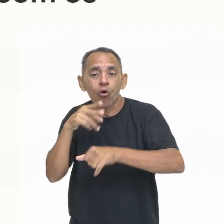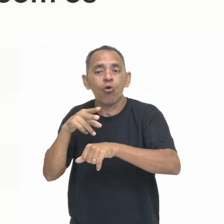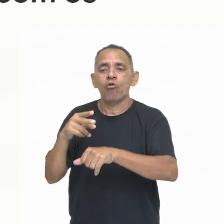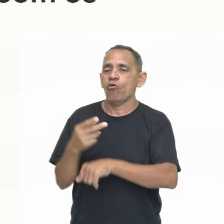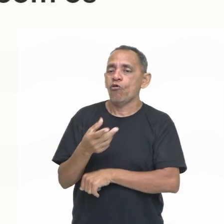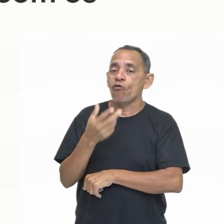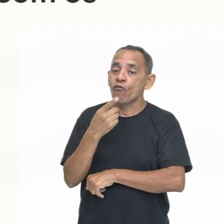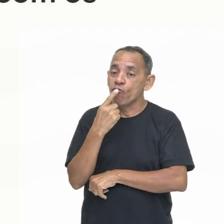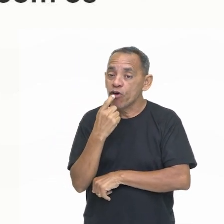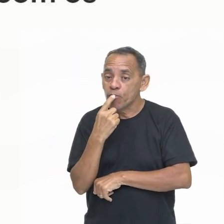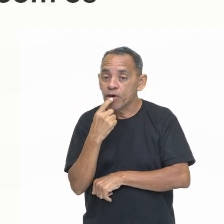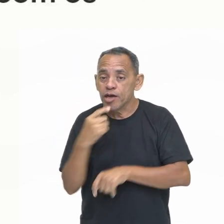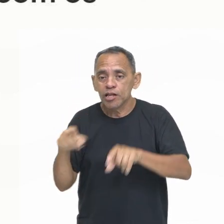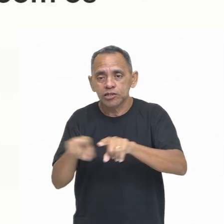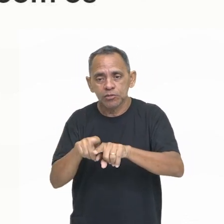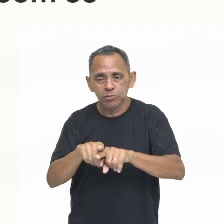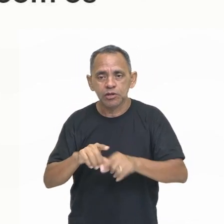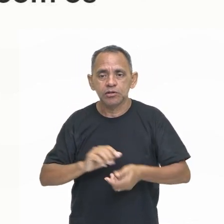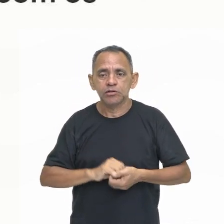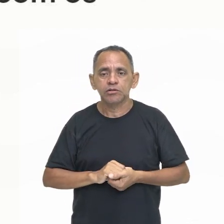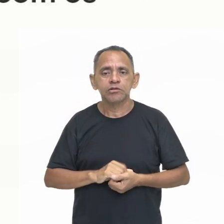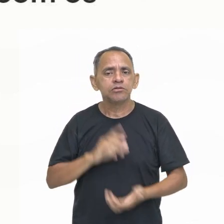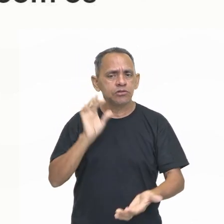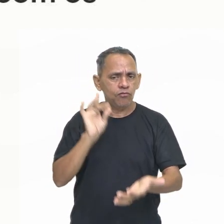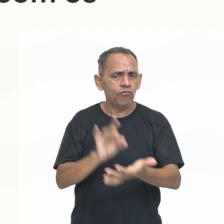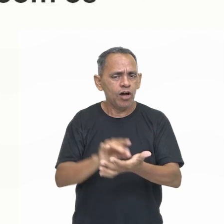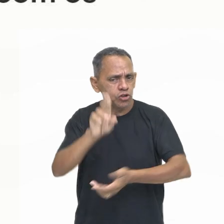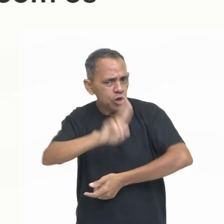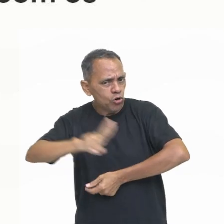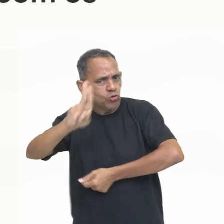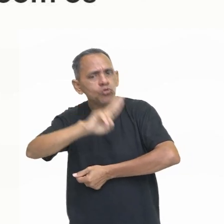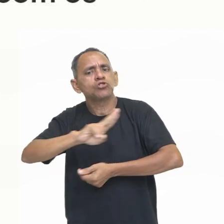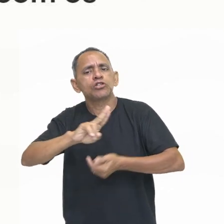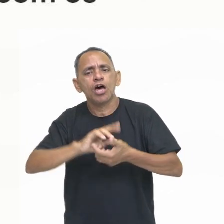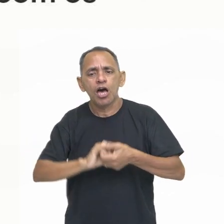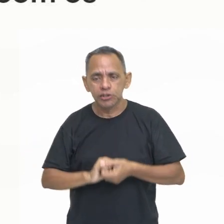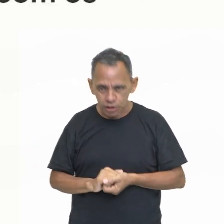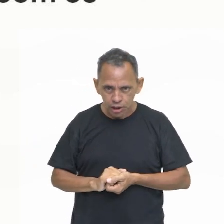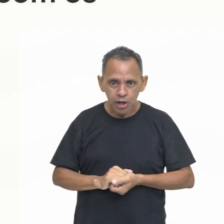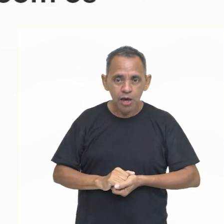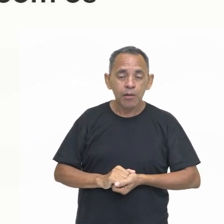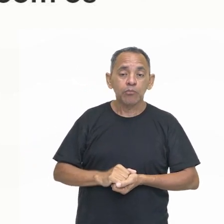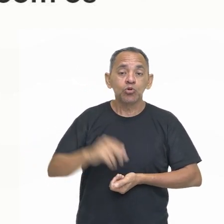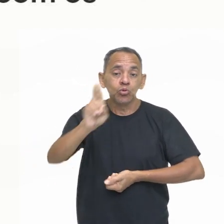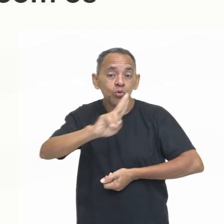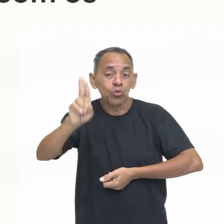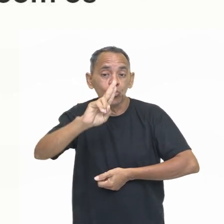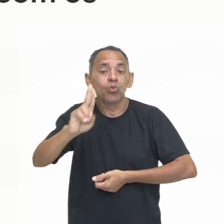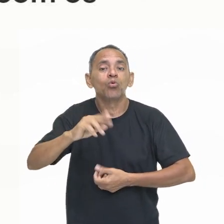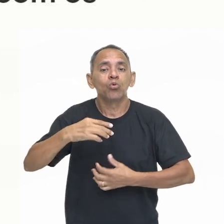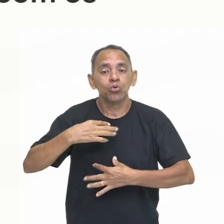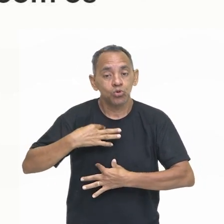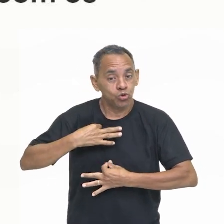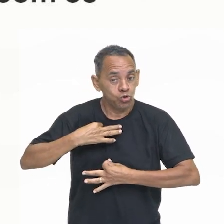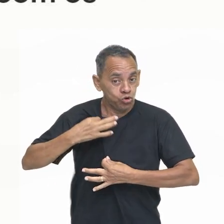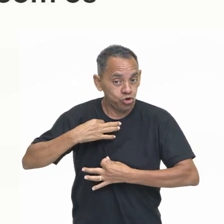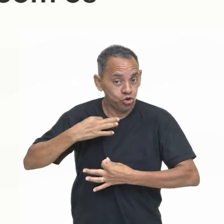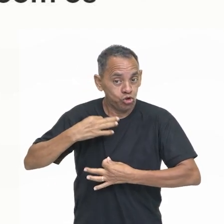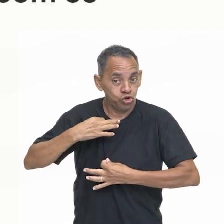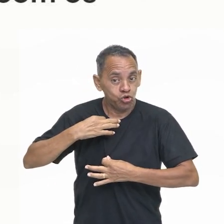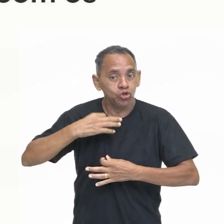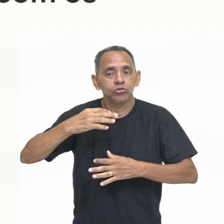avermelhada, na qual era utilizada para tingir tecidos naquela época. Então você tem